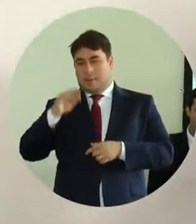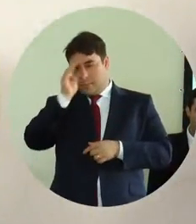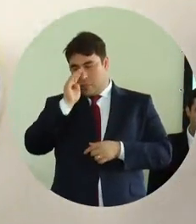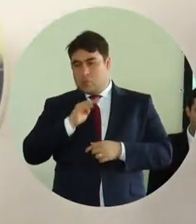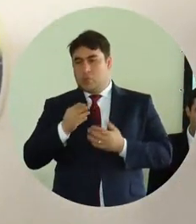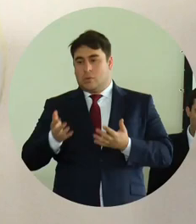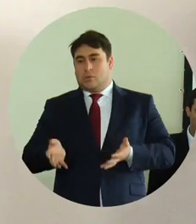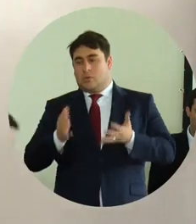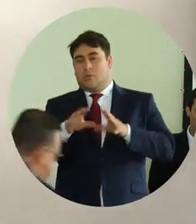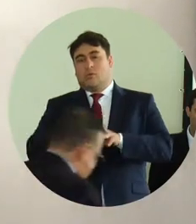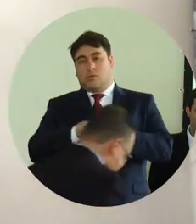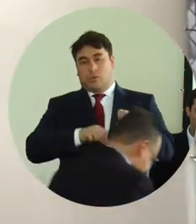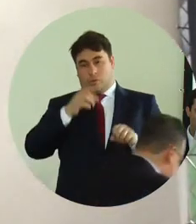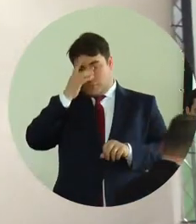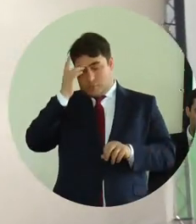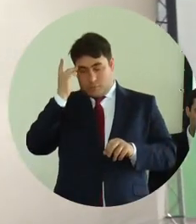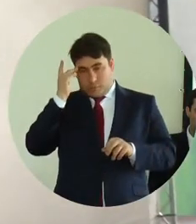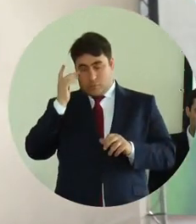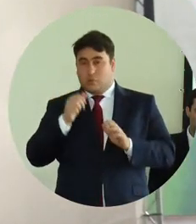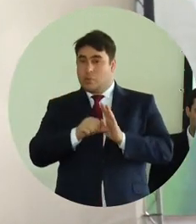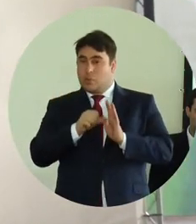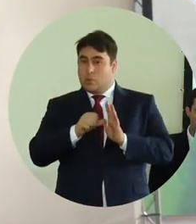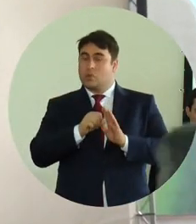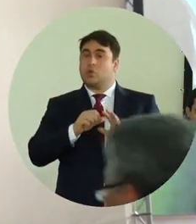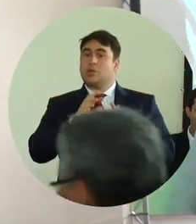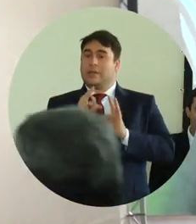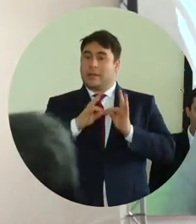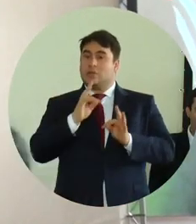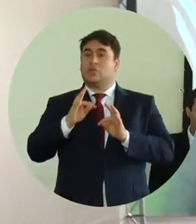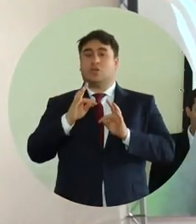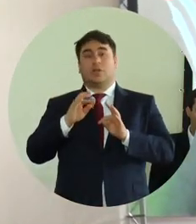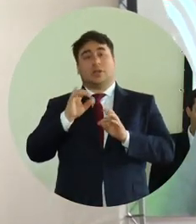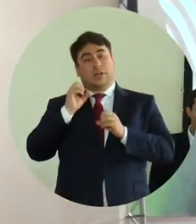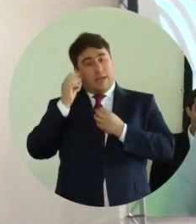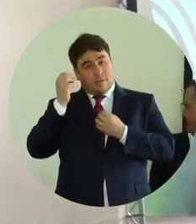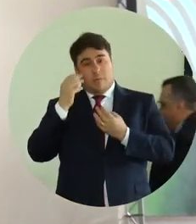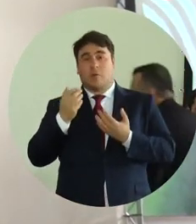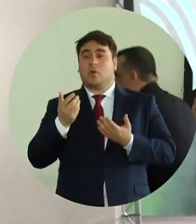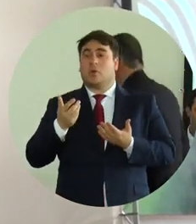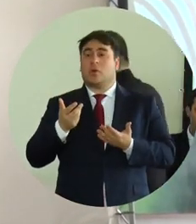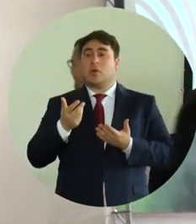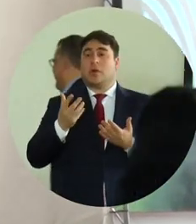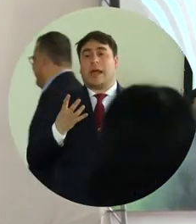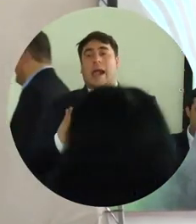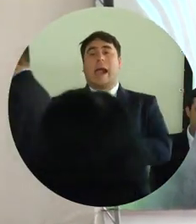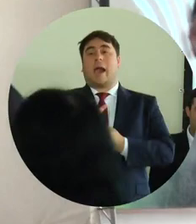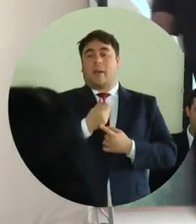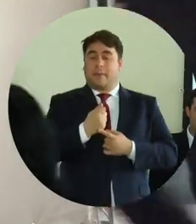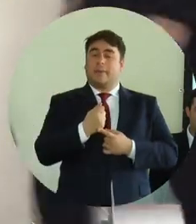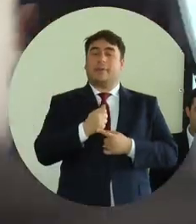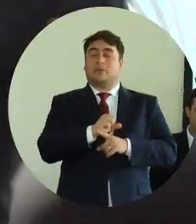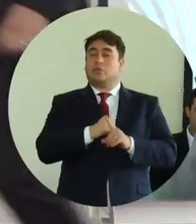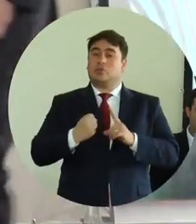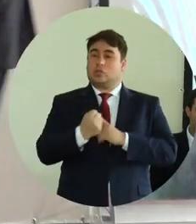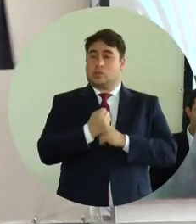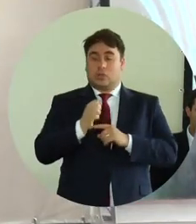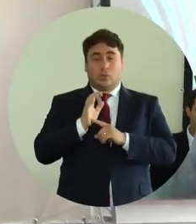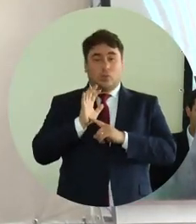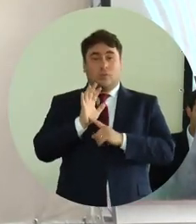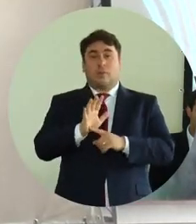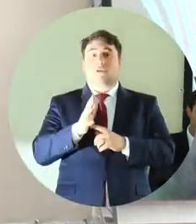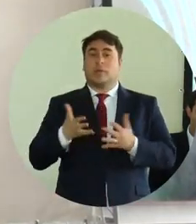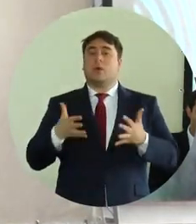a formação de pessoas com autismo em tecnologia da informação e habilidades sociais com vistas à sua